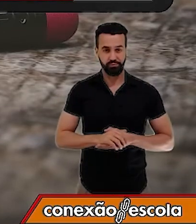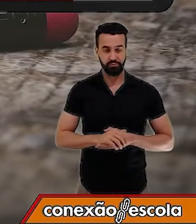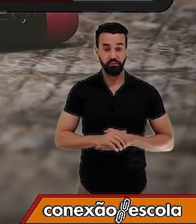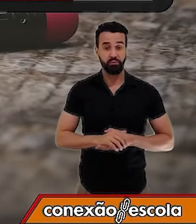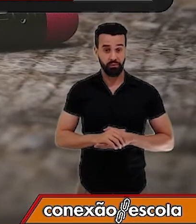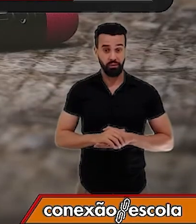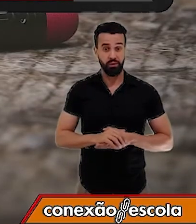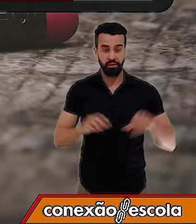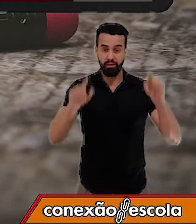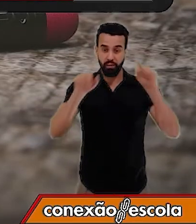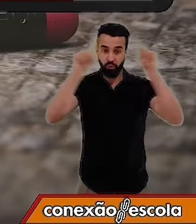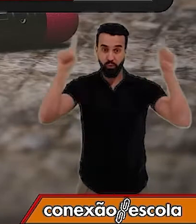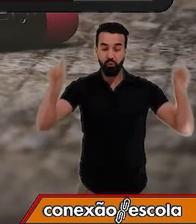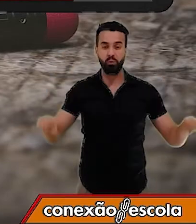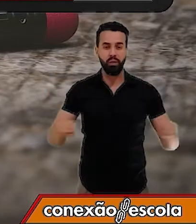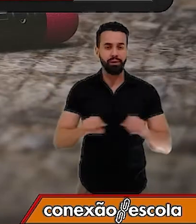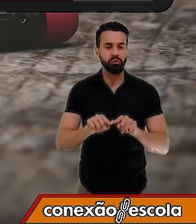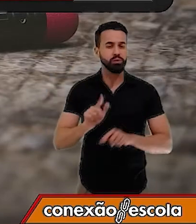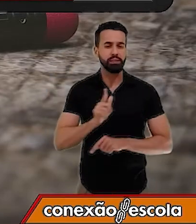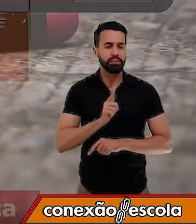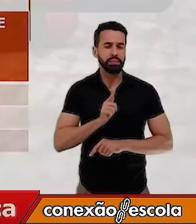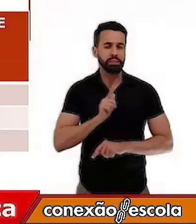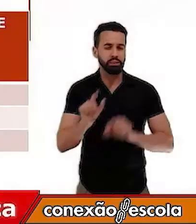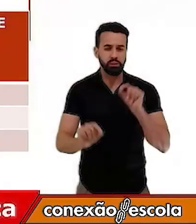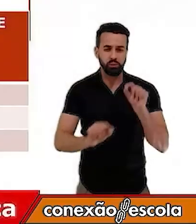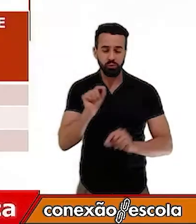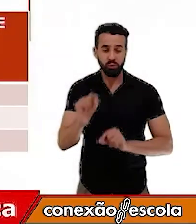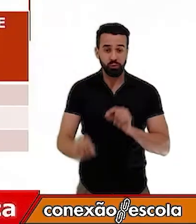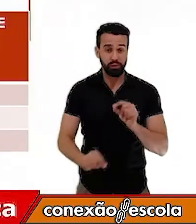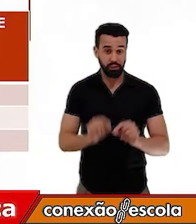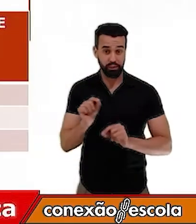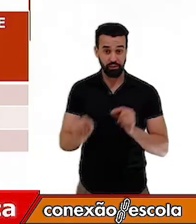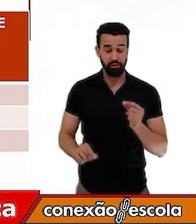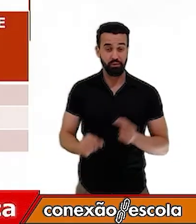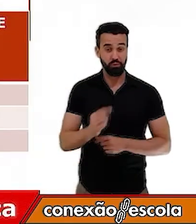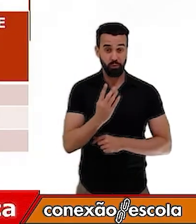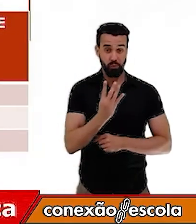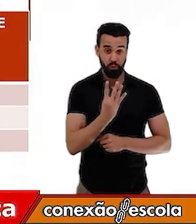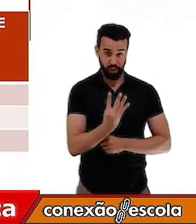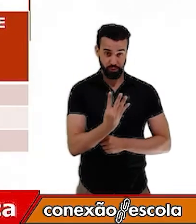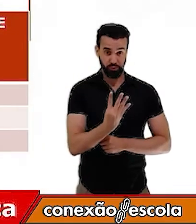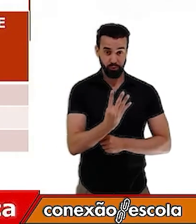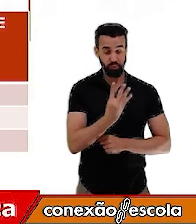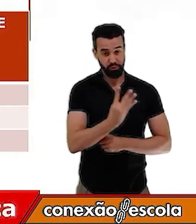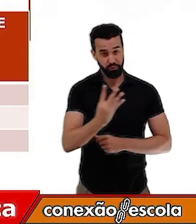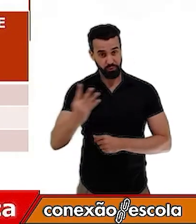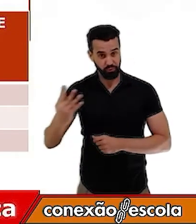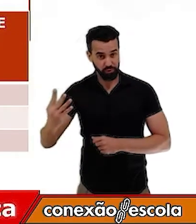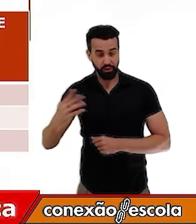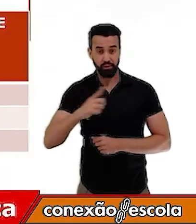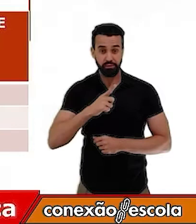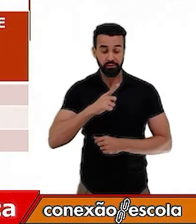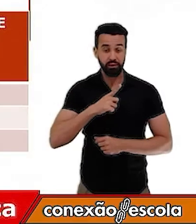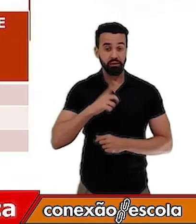Nesse quadro, eu utilizei apenas o algarismo 4. Só que ele tem um valor em